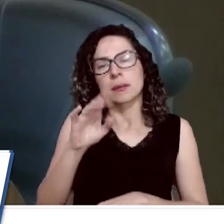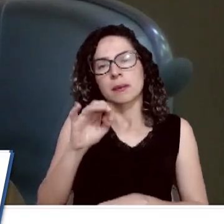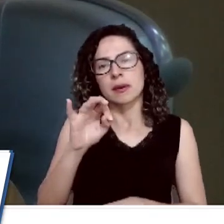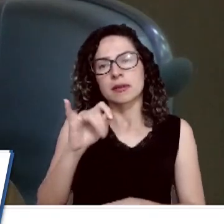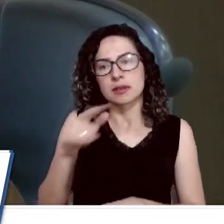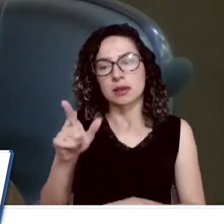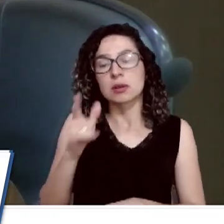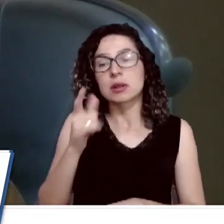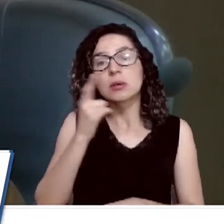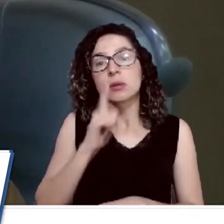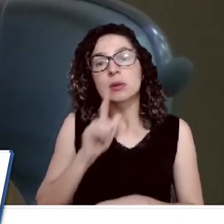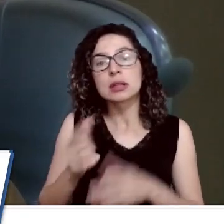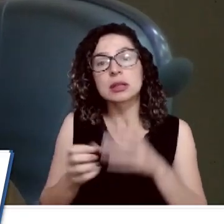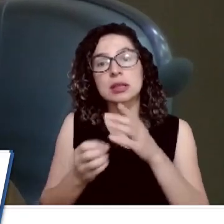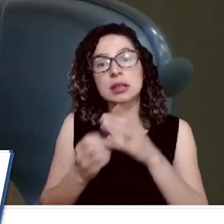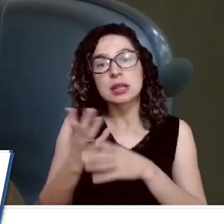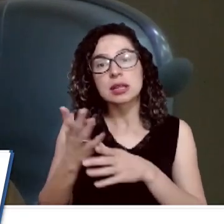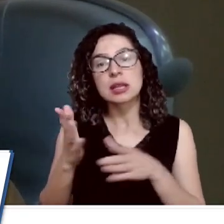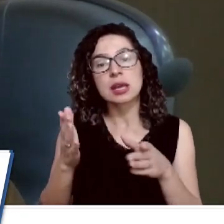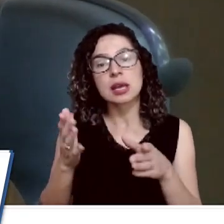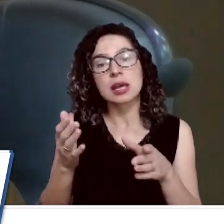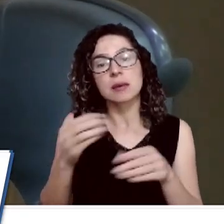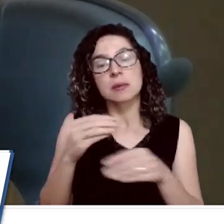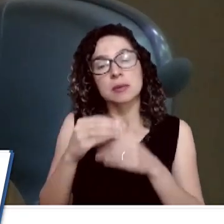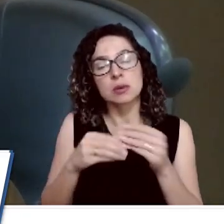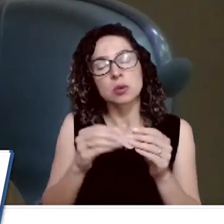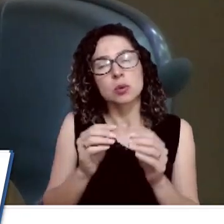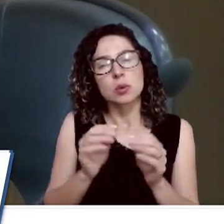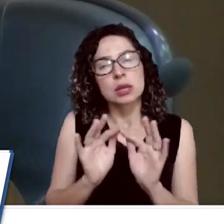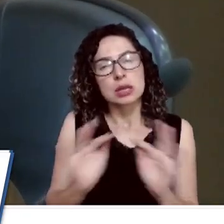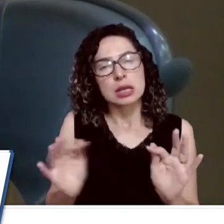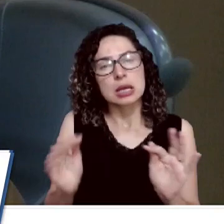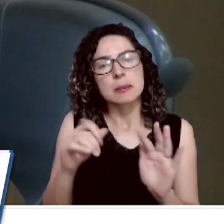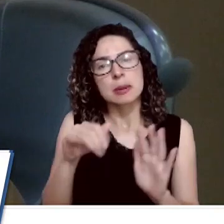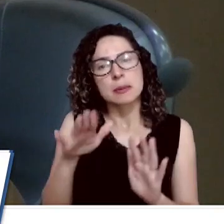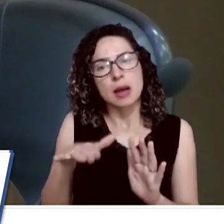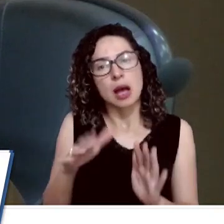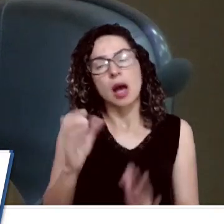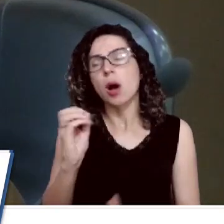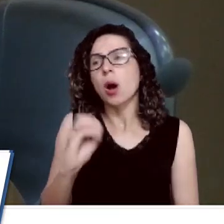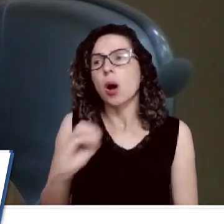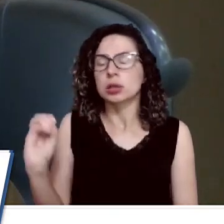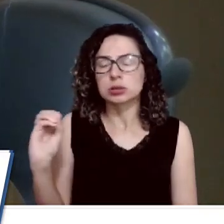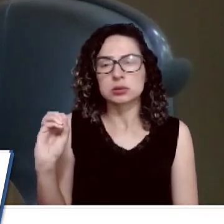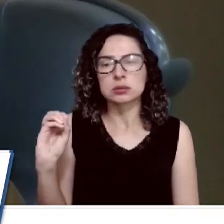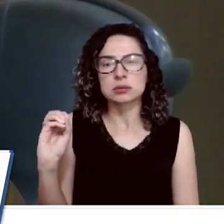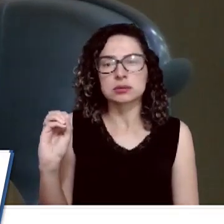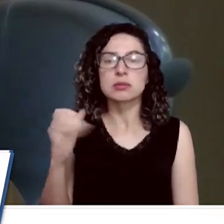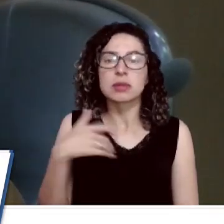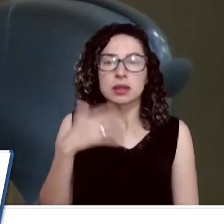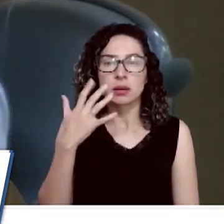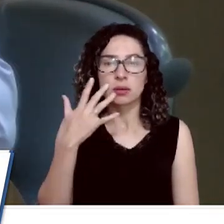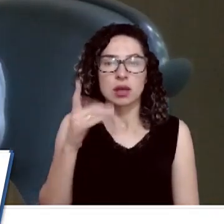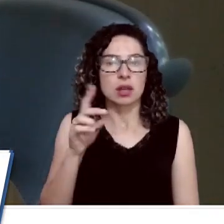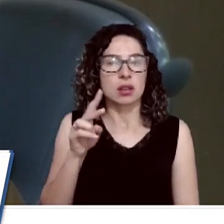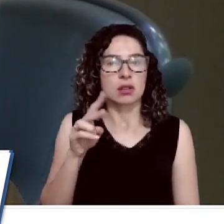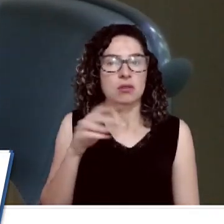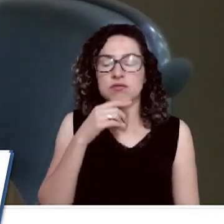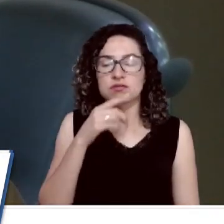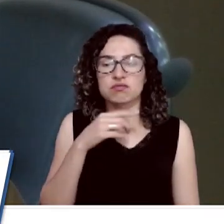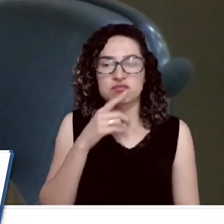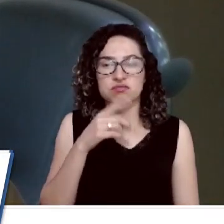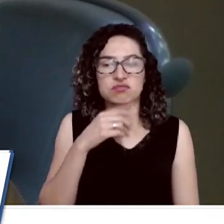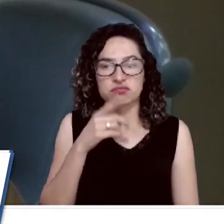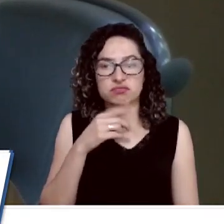inserção mínima e mais barata, ótimo. Mas eu imagino que aquilo ali não tenha sido